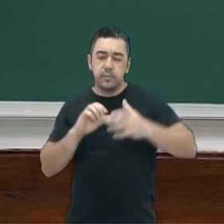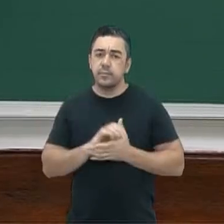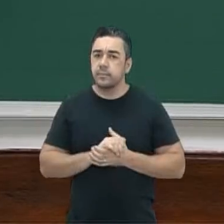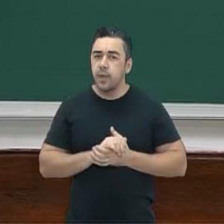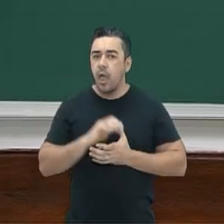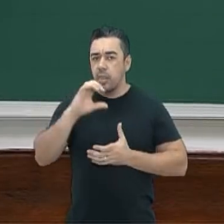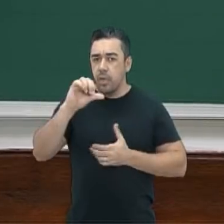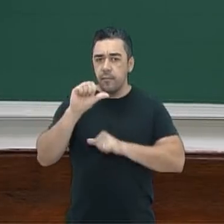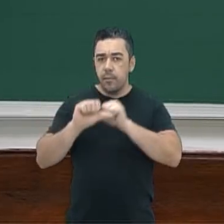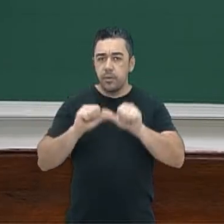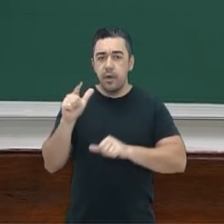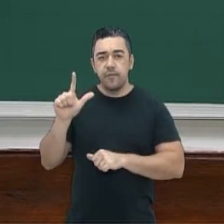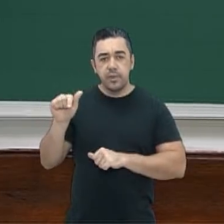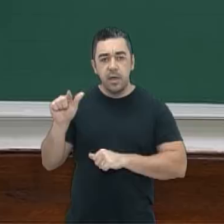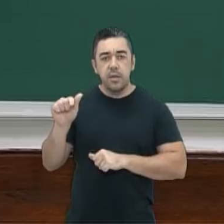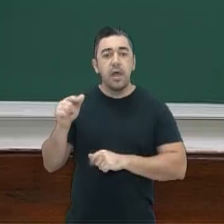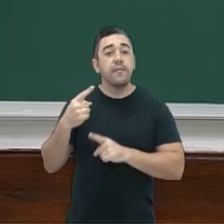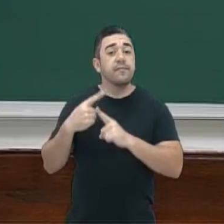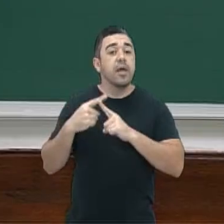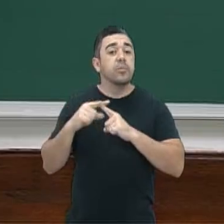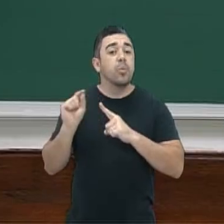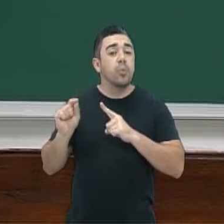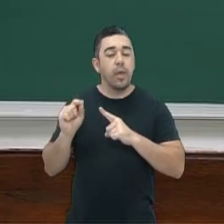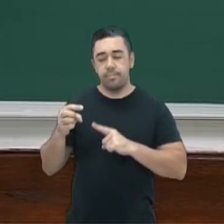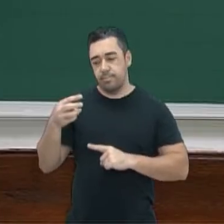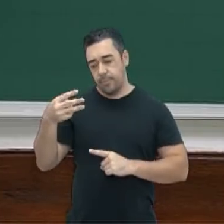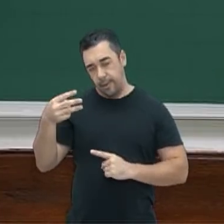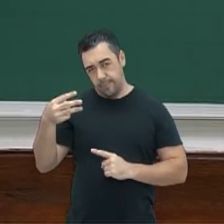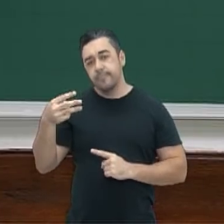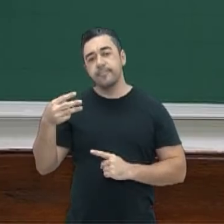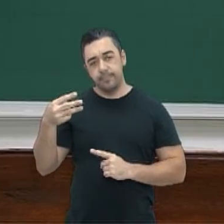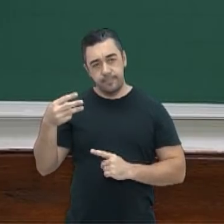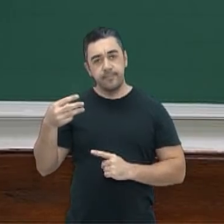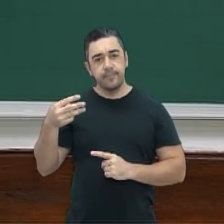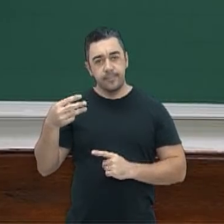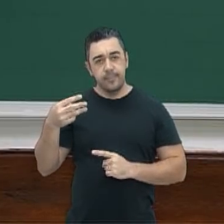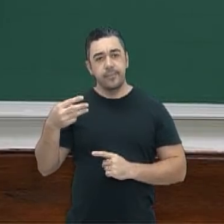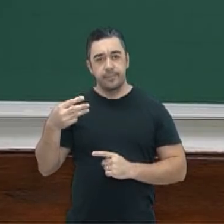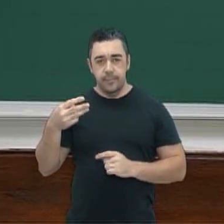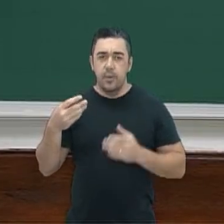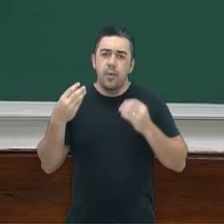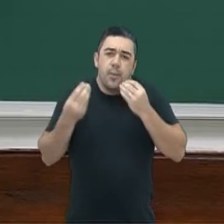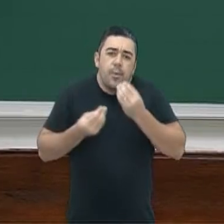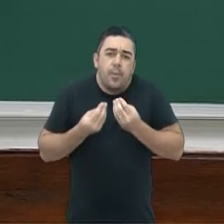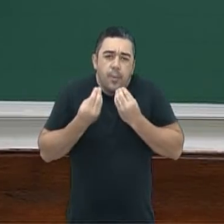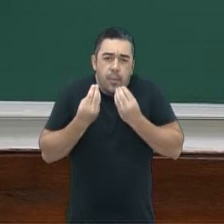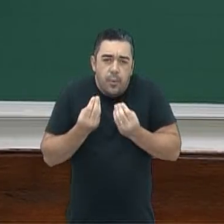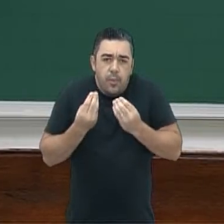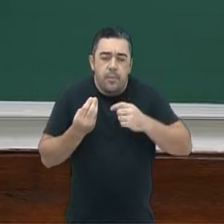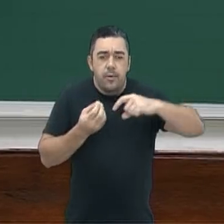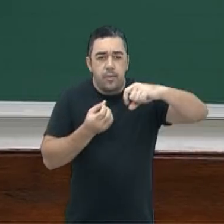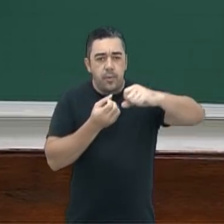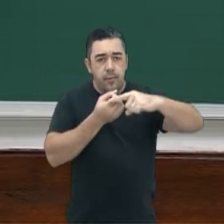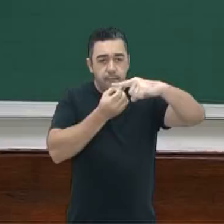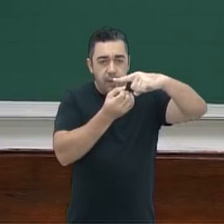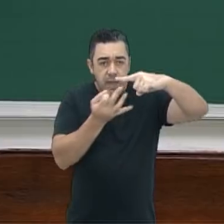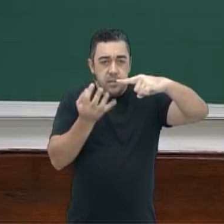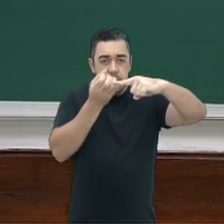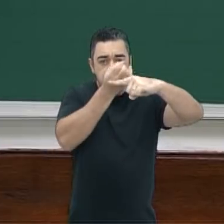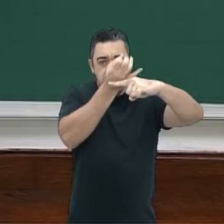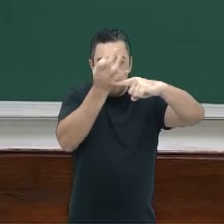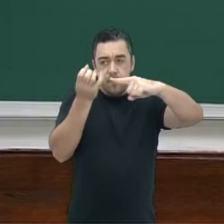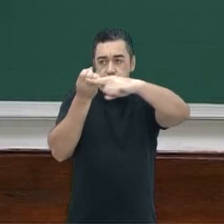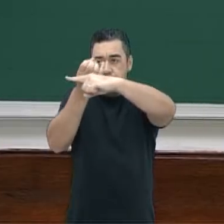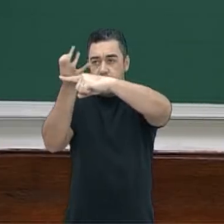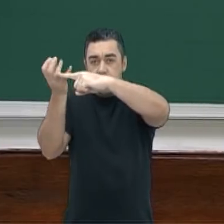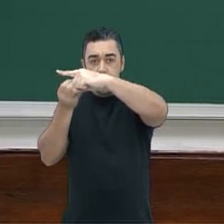9 para virar 27 eu vou fazer vezes 3. Como tem que ser uma fração equivalente,